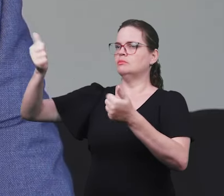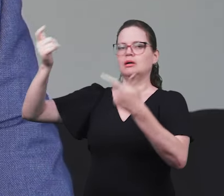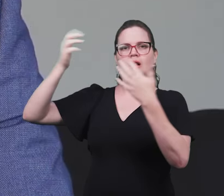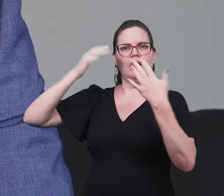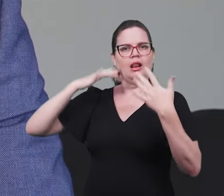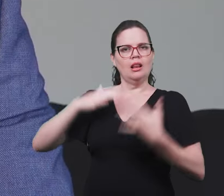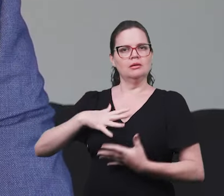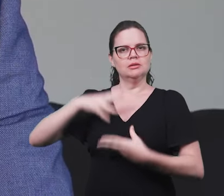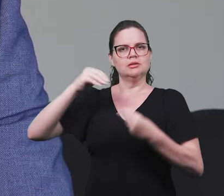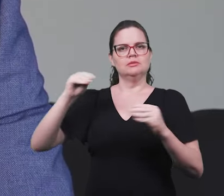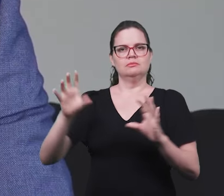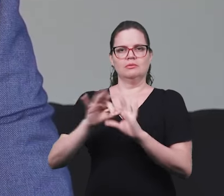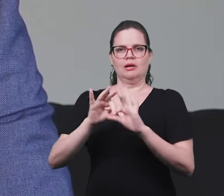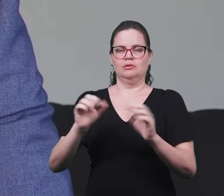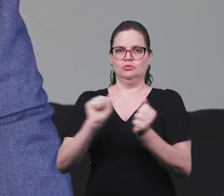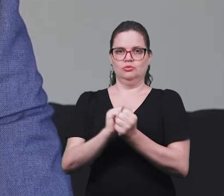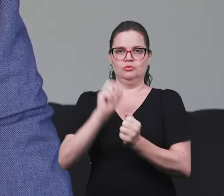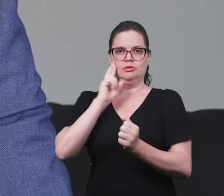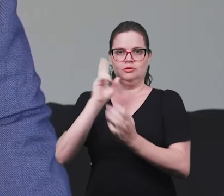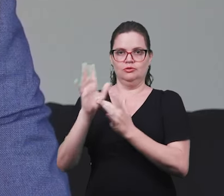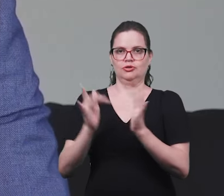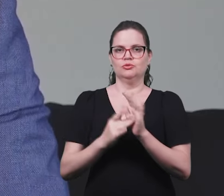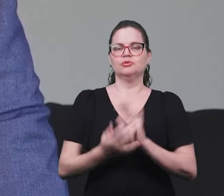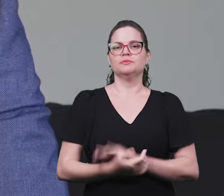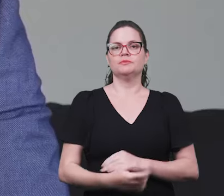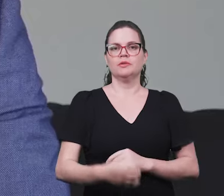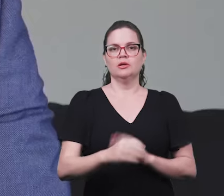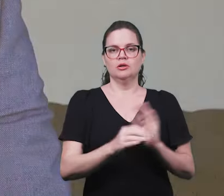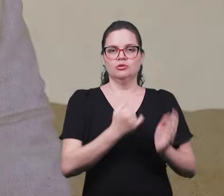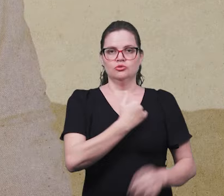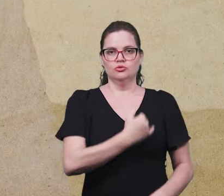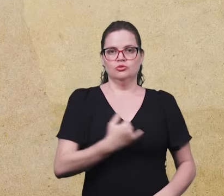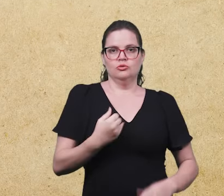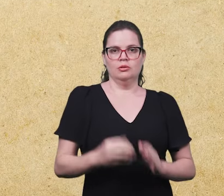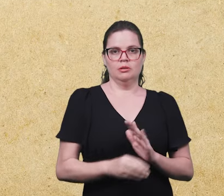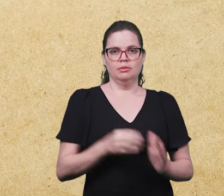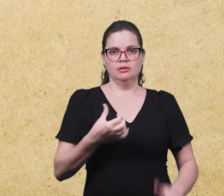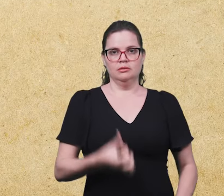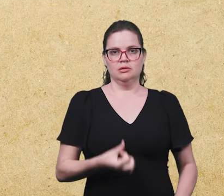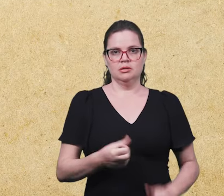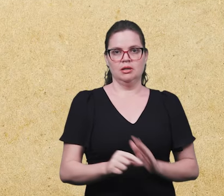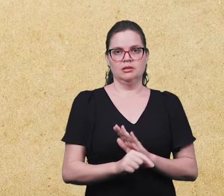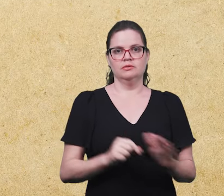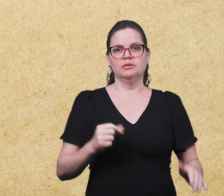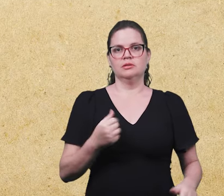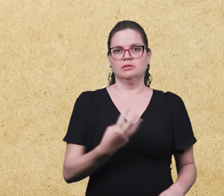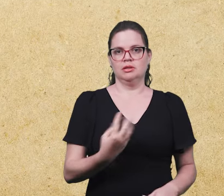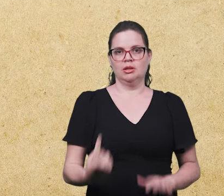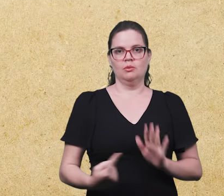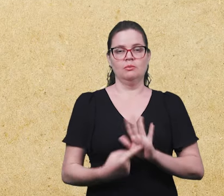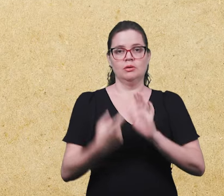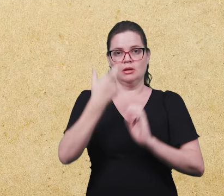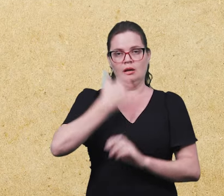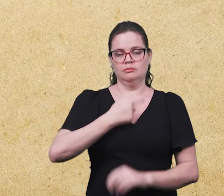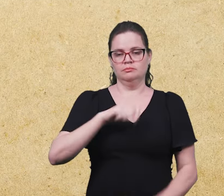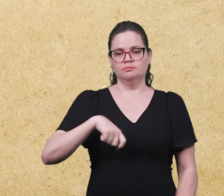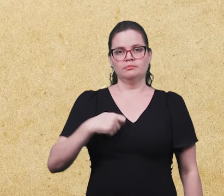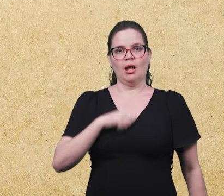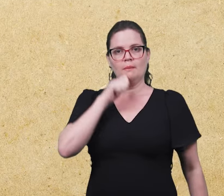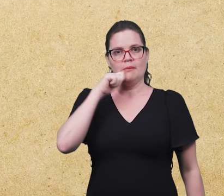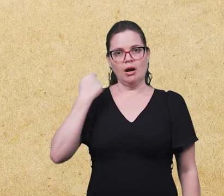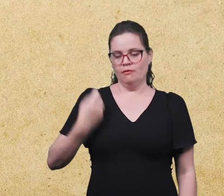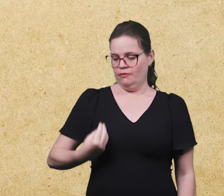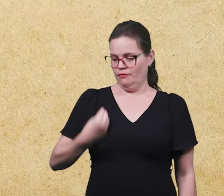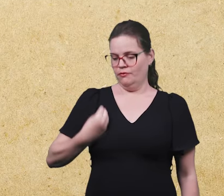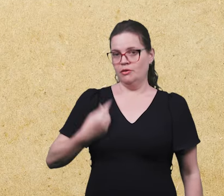Senhor Jesus. A palavra nos ensina em João 6,51, o Senhor diz bem assim: eu sou o pão vivo que desceu do céu, e se alguém